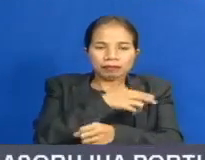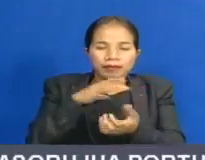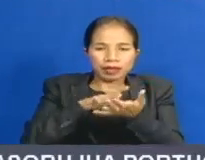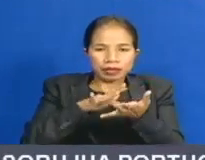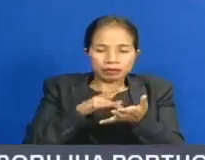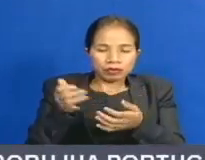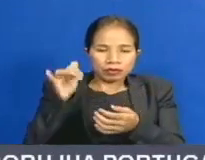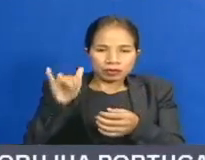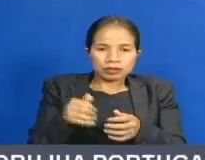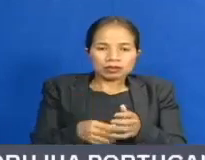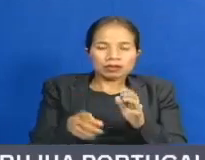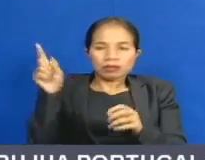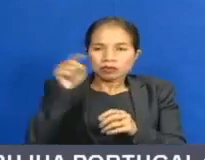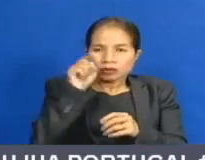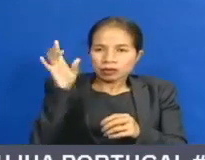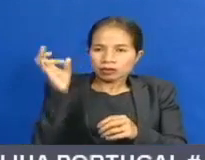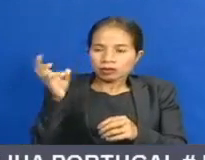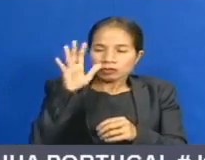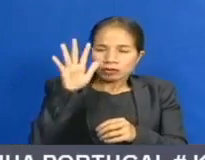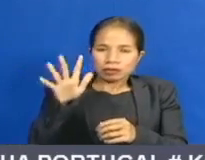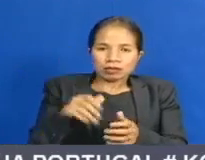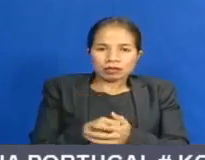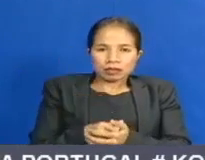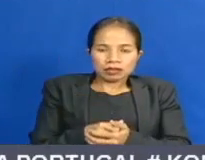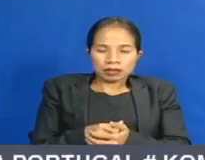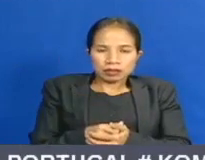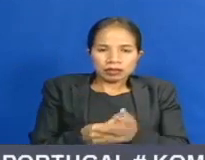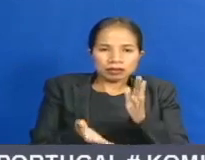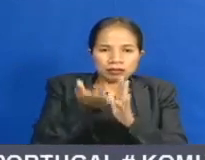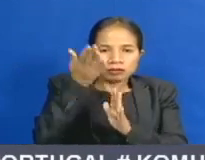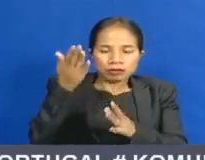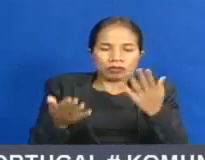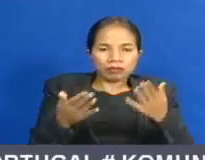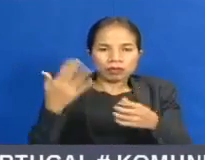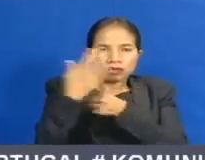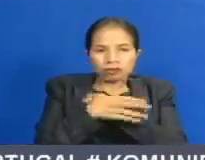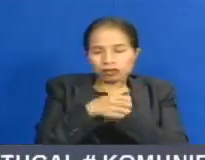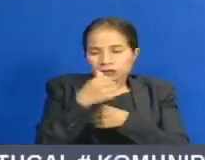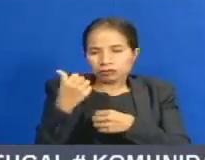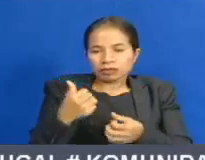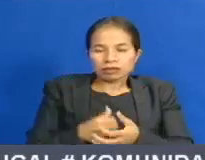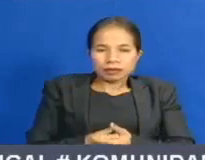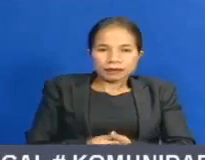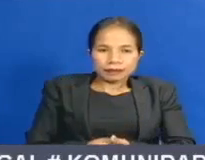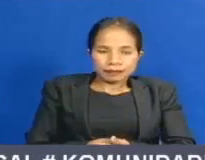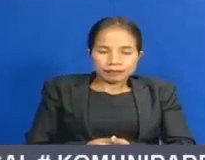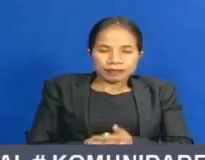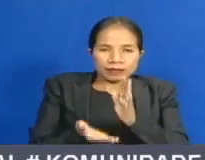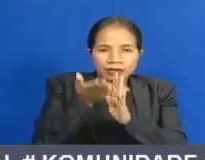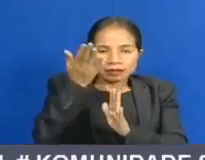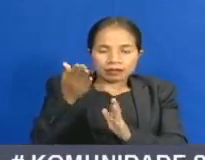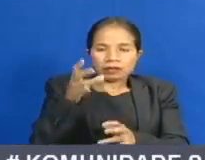sefriaxone sa eto prosento hitu nulu resin lima iha nebe kategoria asliu kompara hona saun selu. Ini aslos,